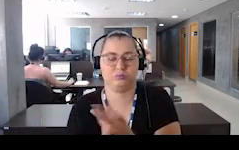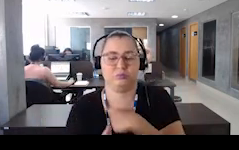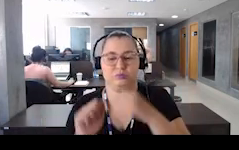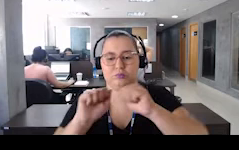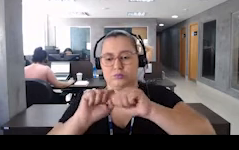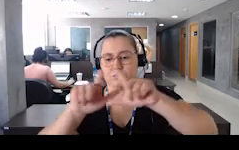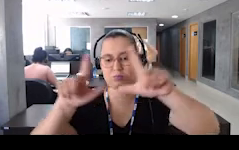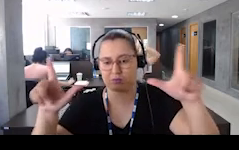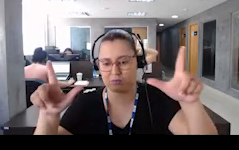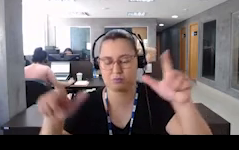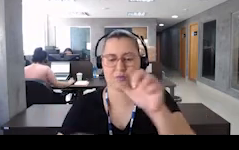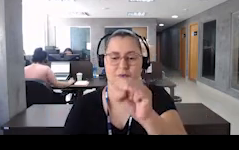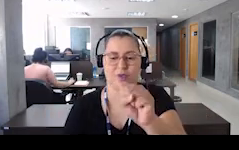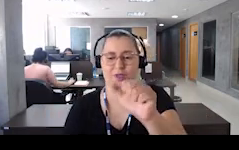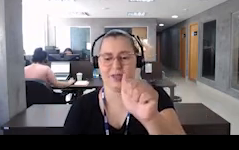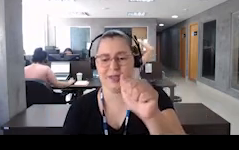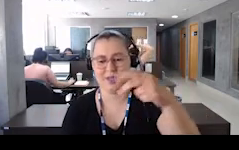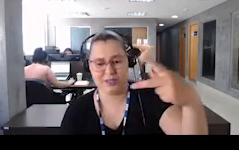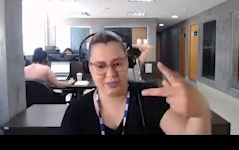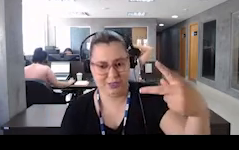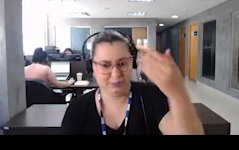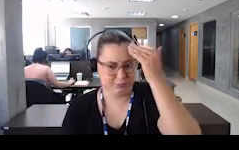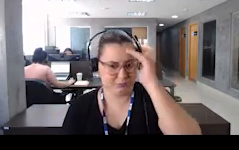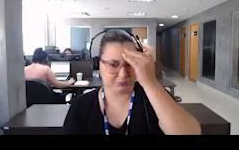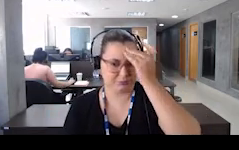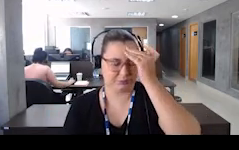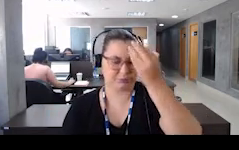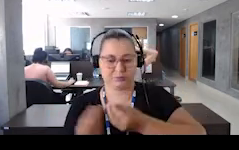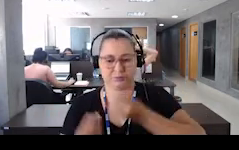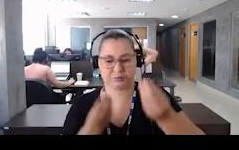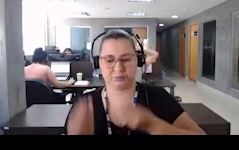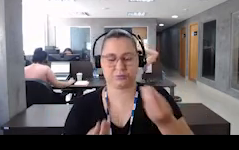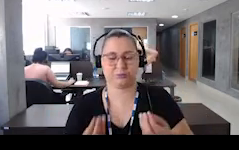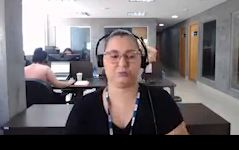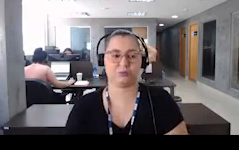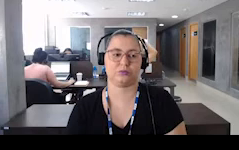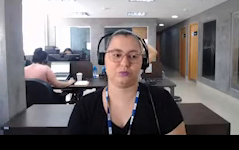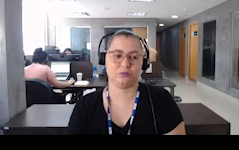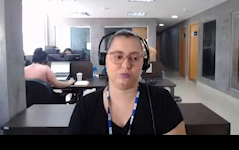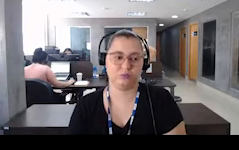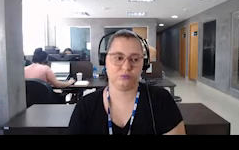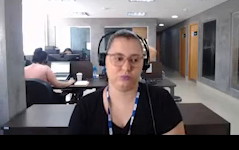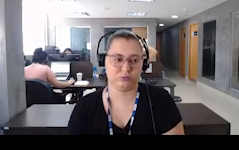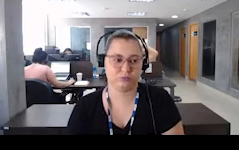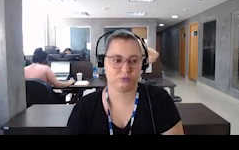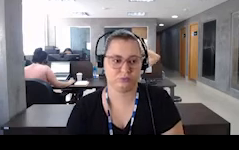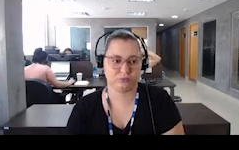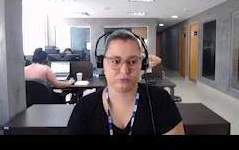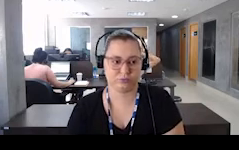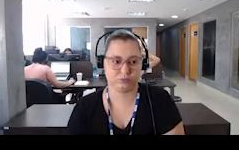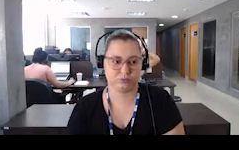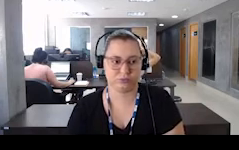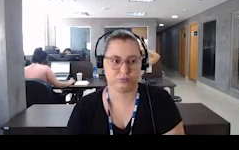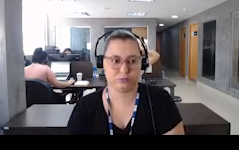Porque vou abrir aqui a SAP com vocês, só para vocês se situarem. Então, vou aqui abrir a